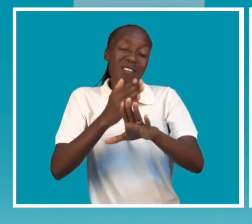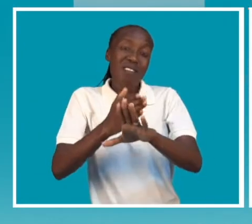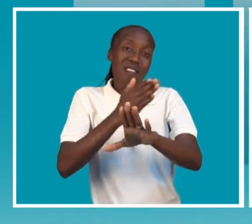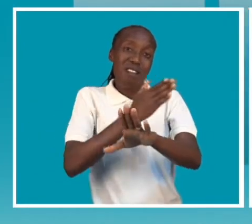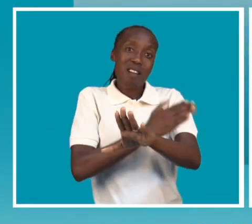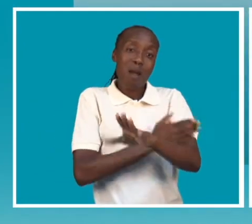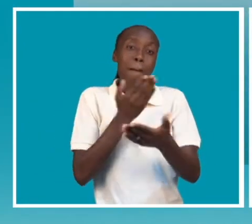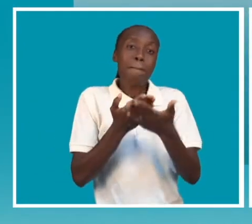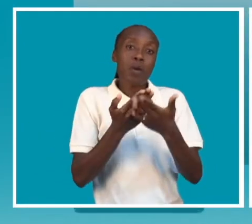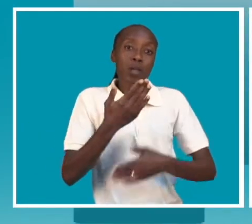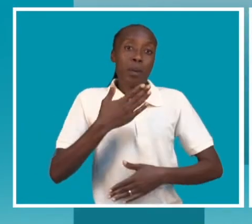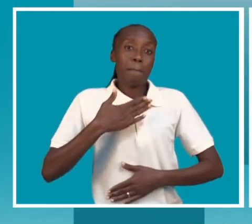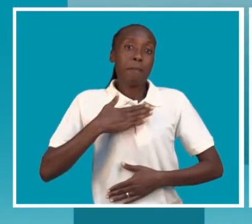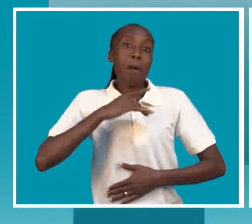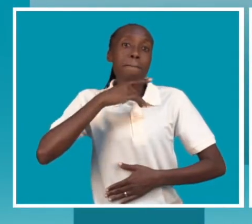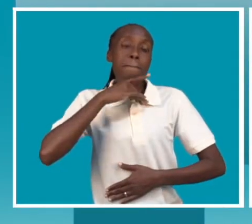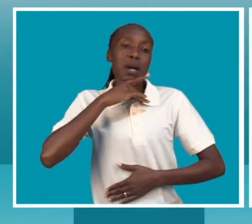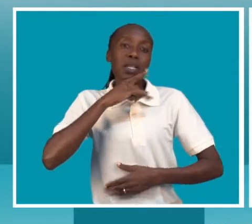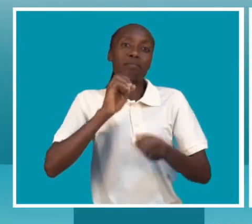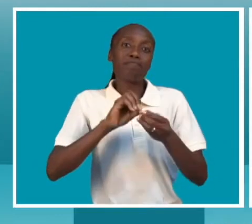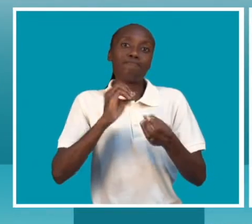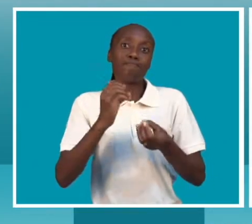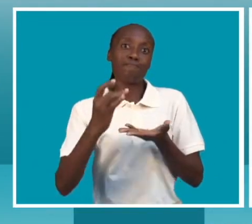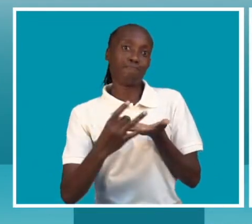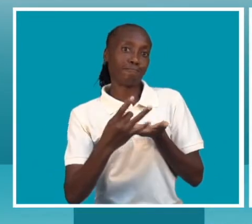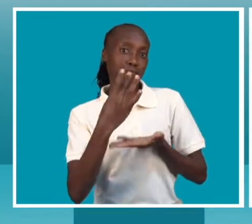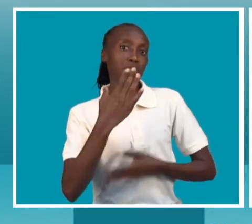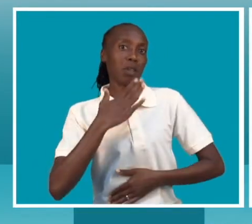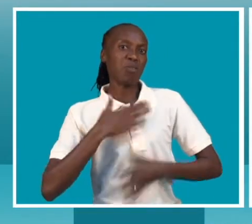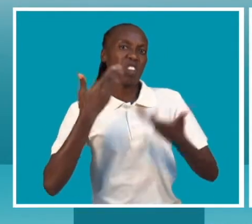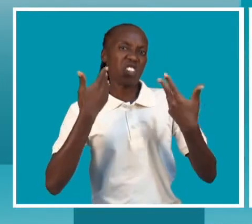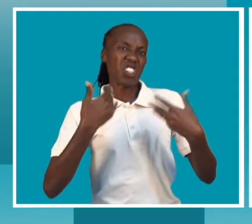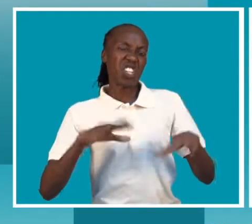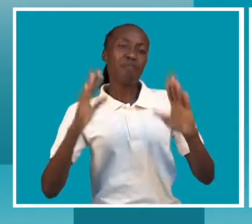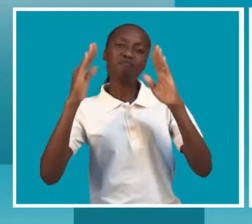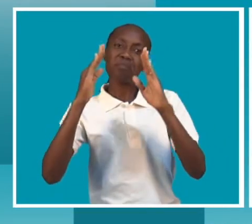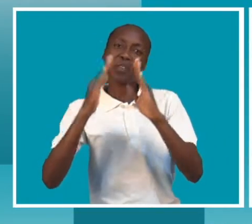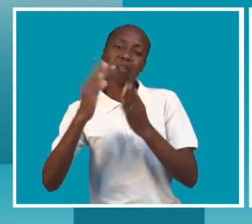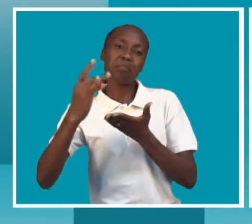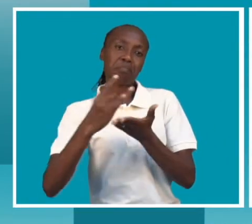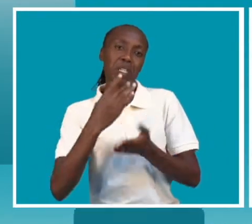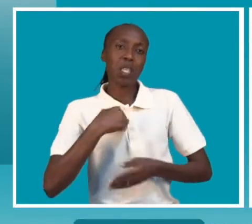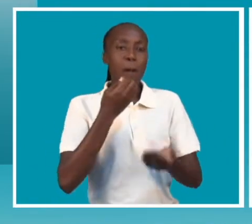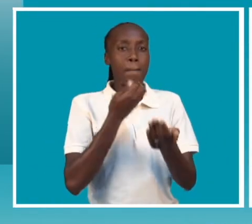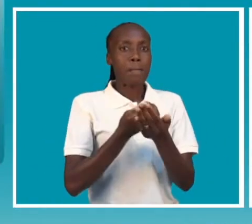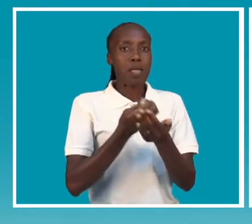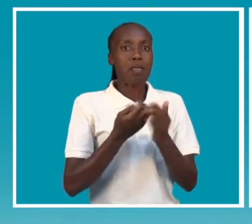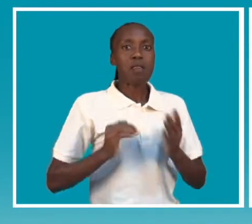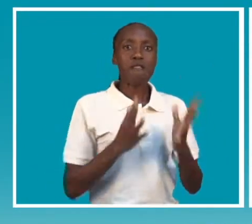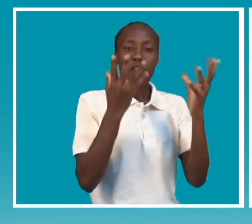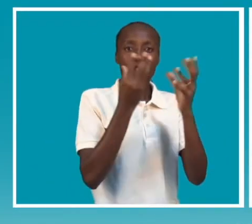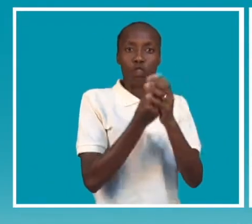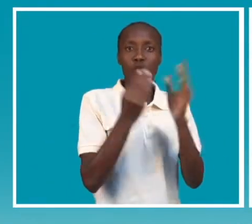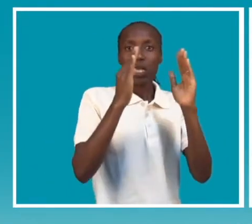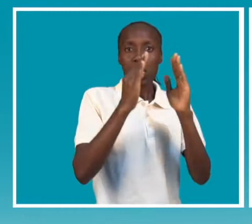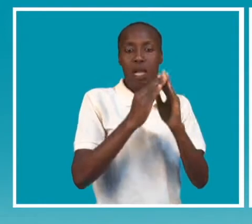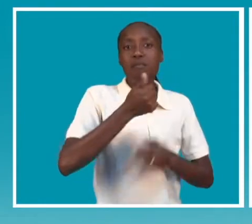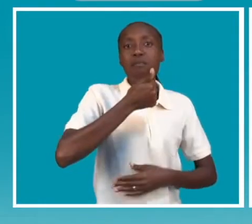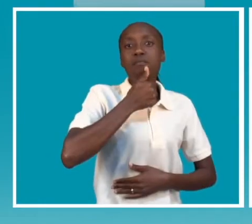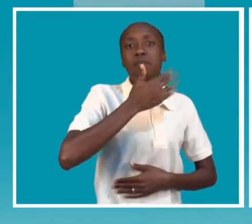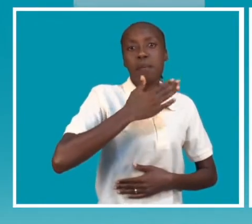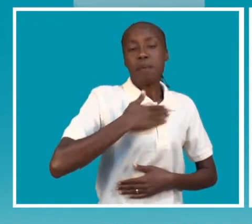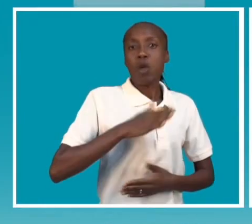meu pai optou em mandar embora, eu já saí de casa, já não vivo lá, pedi para viver em casa de uma minha tia, e é